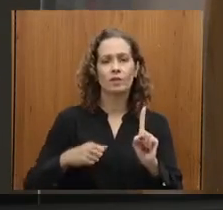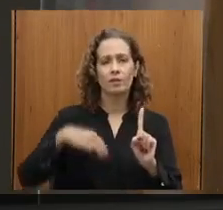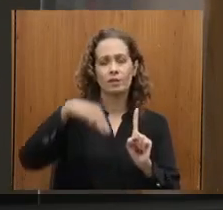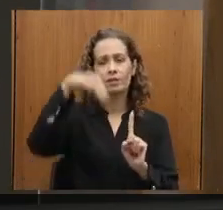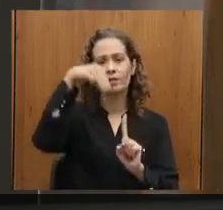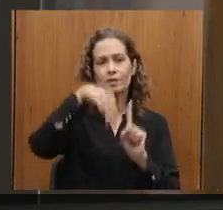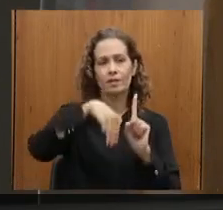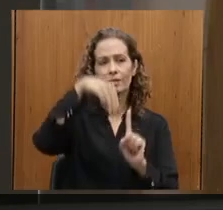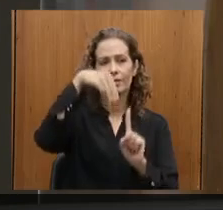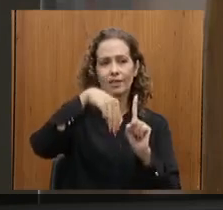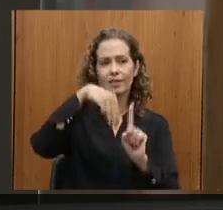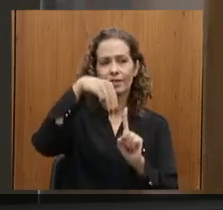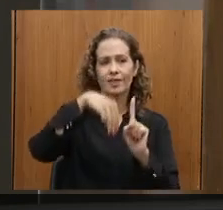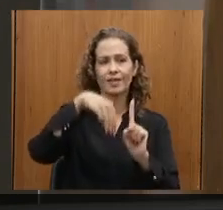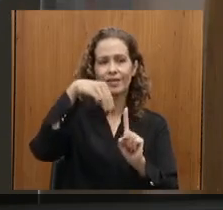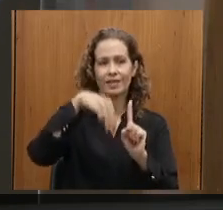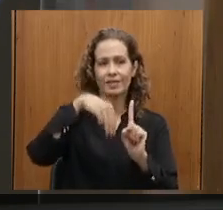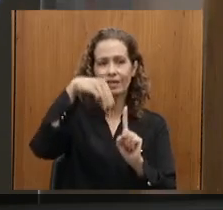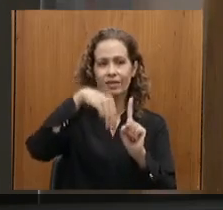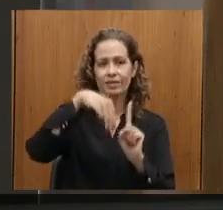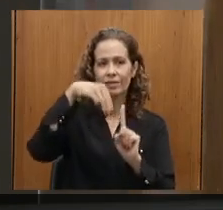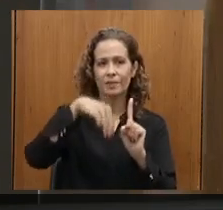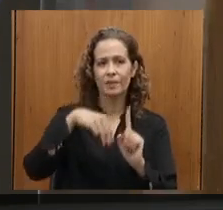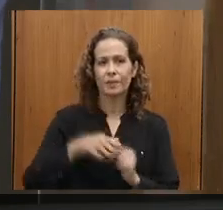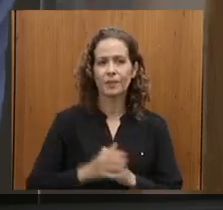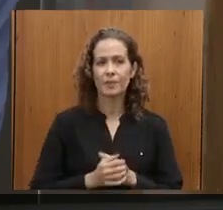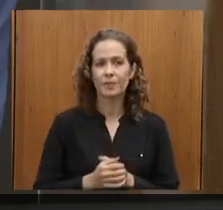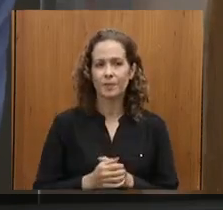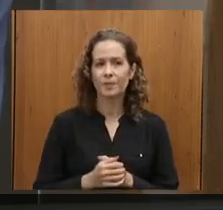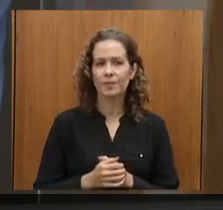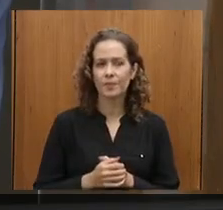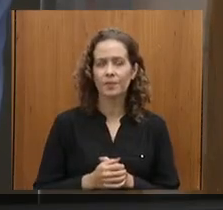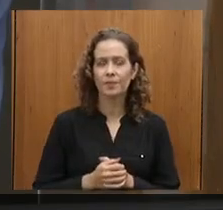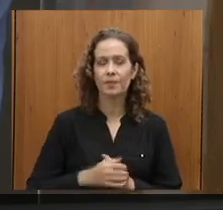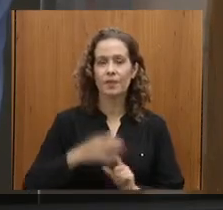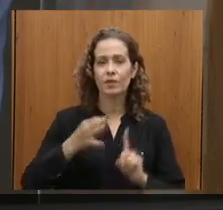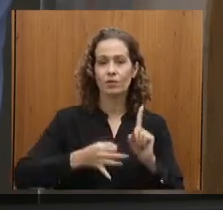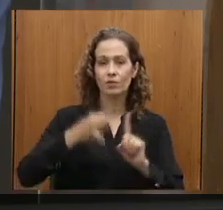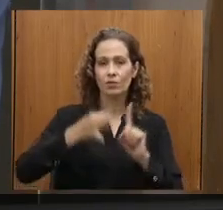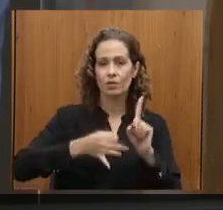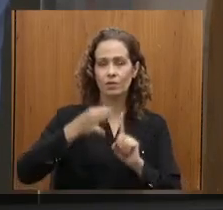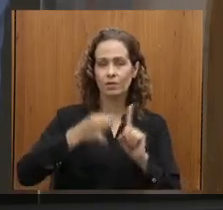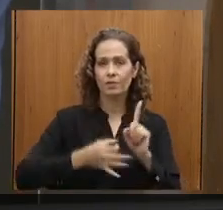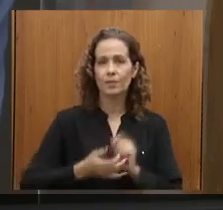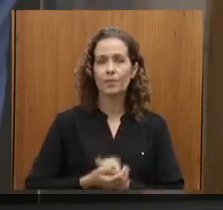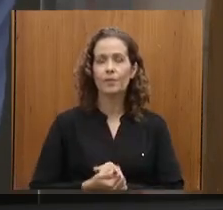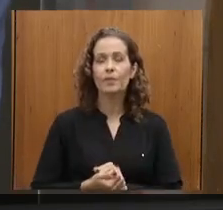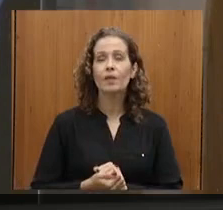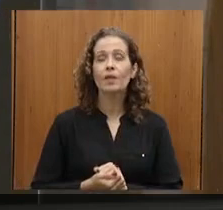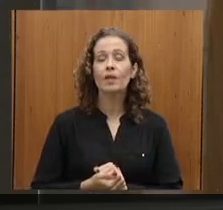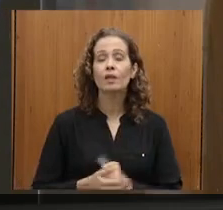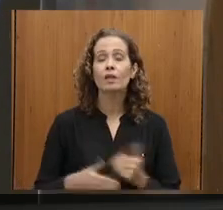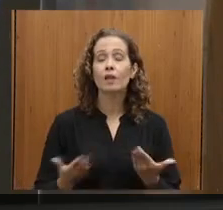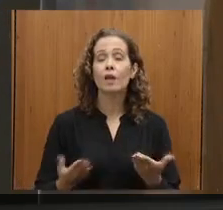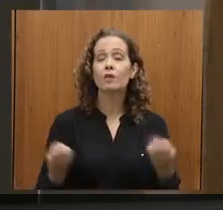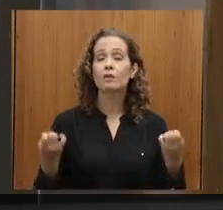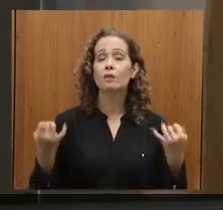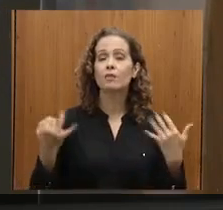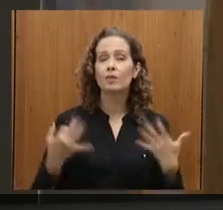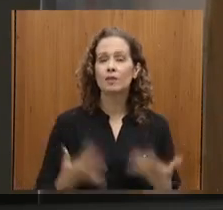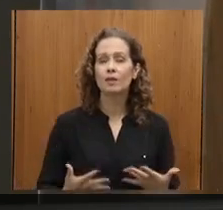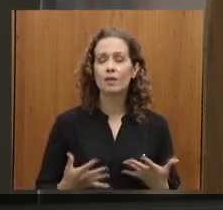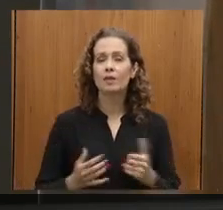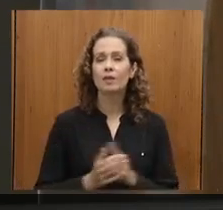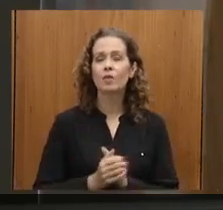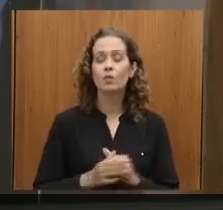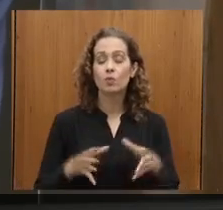É possível um outro tipo de negociação em outras bases? Eu comentei com um grupo de deputados um